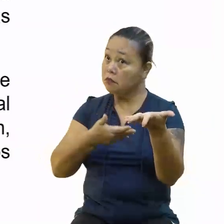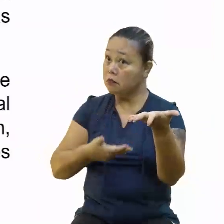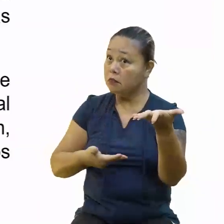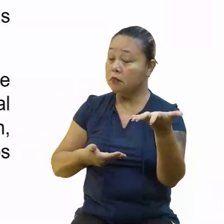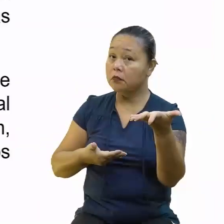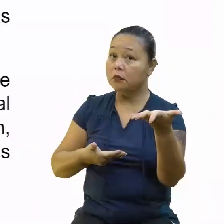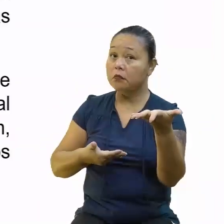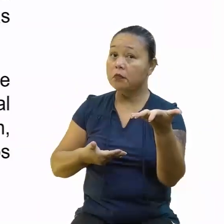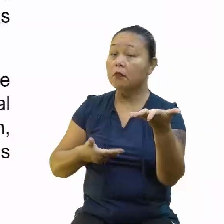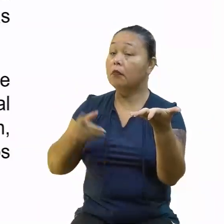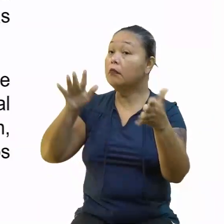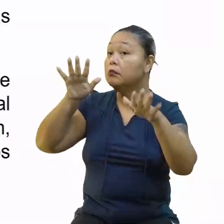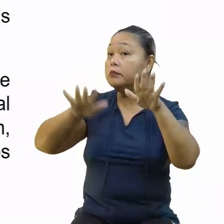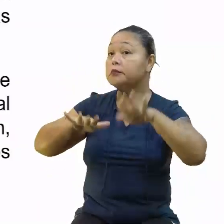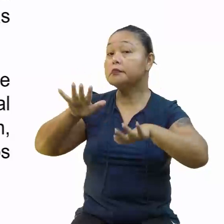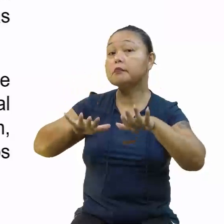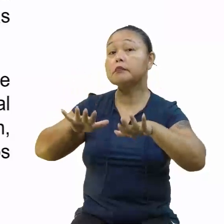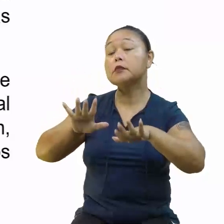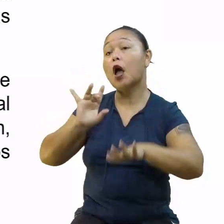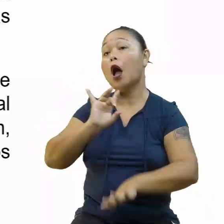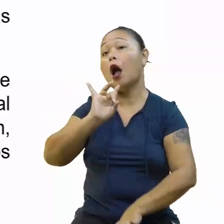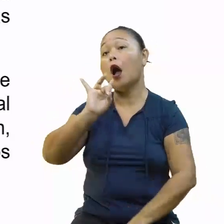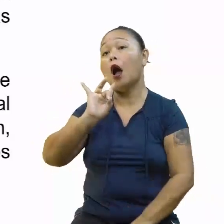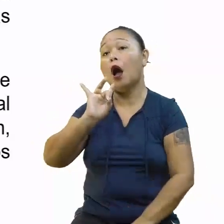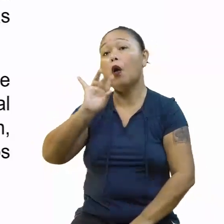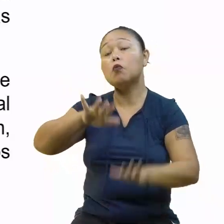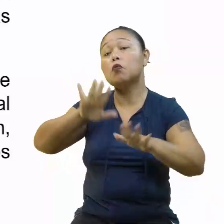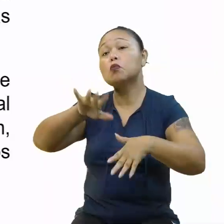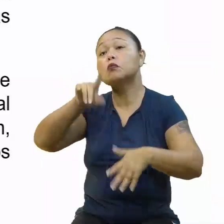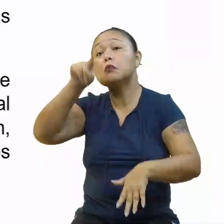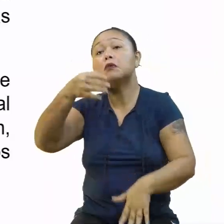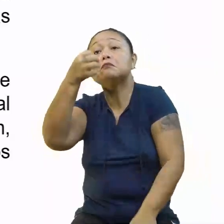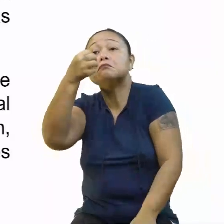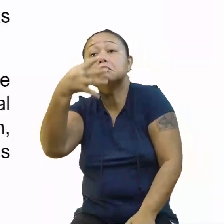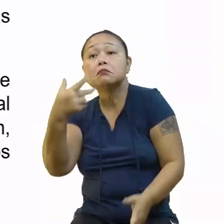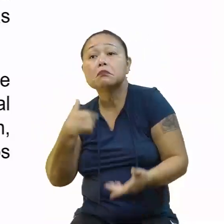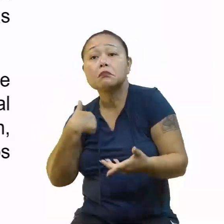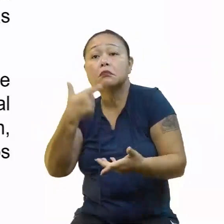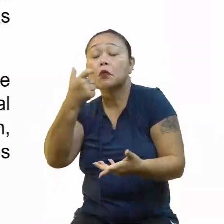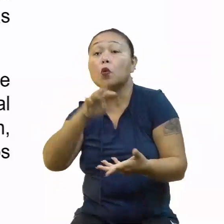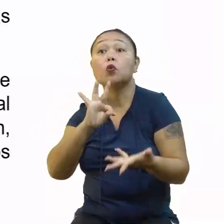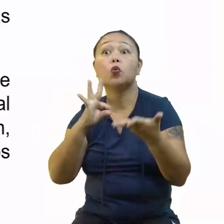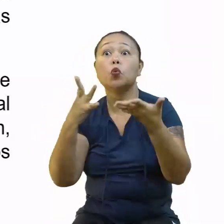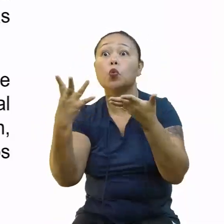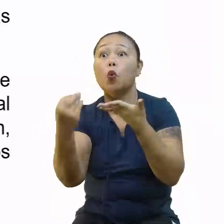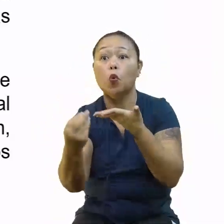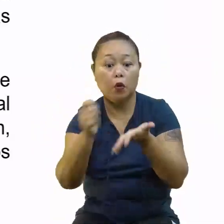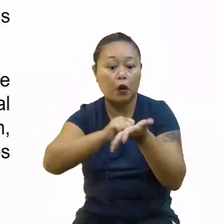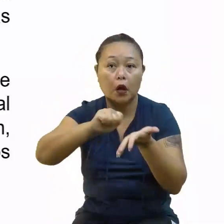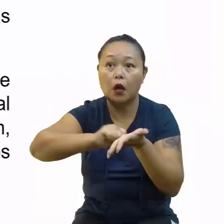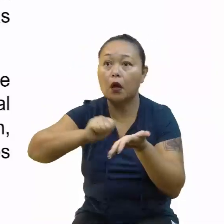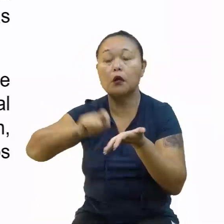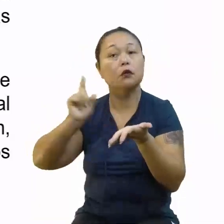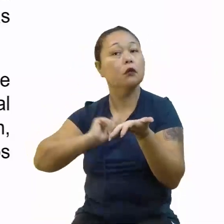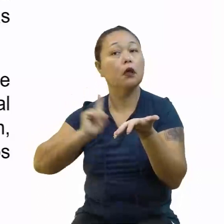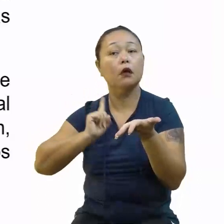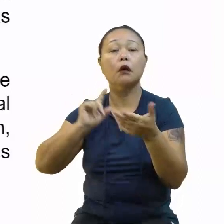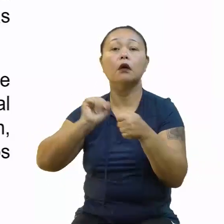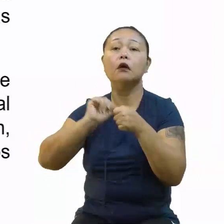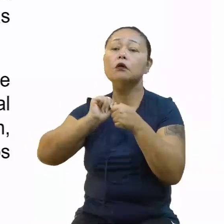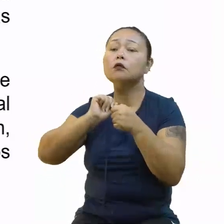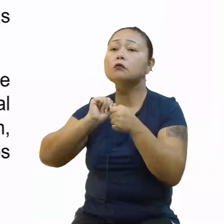E você pode apontar apenas alguns benefícios, não precisa ser todos eles, né? Então, se você